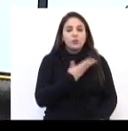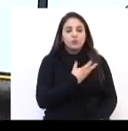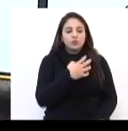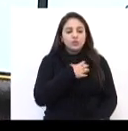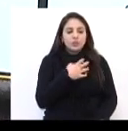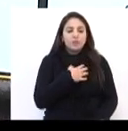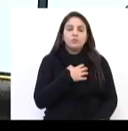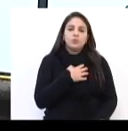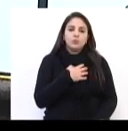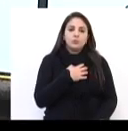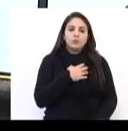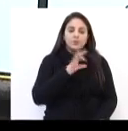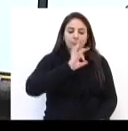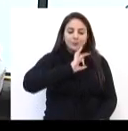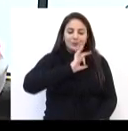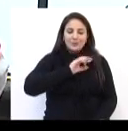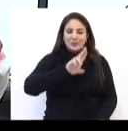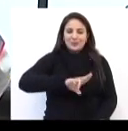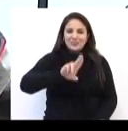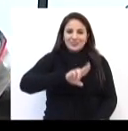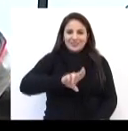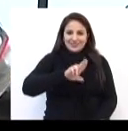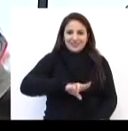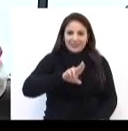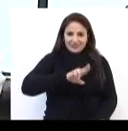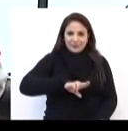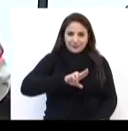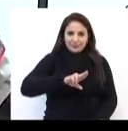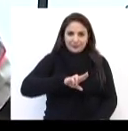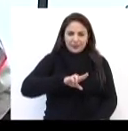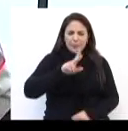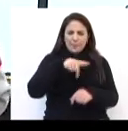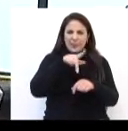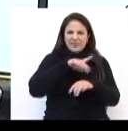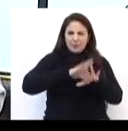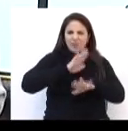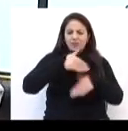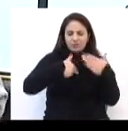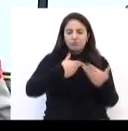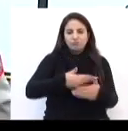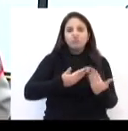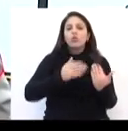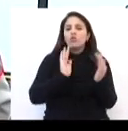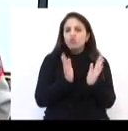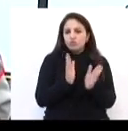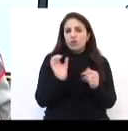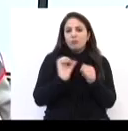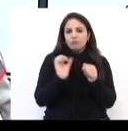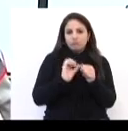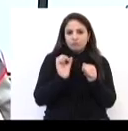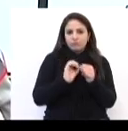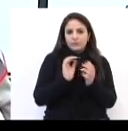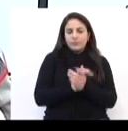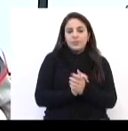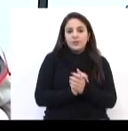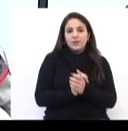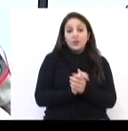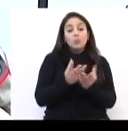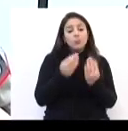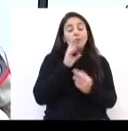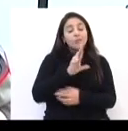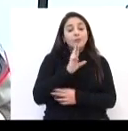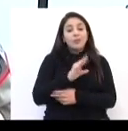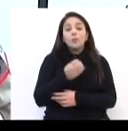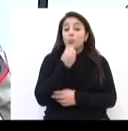de policiamento que está sendo utilizado, que é utilizado nos países mais desenvolvidos, né? E com muitos